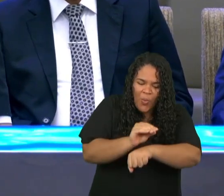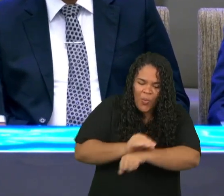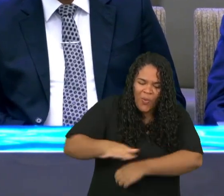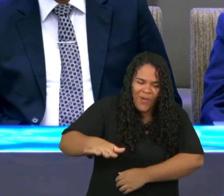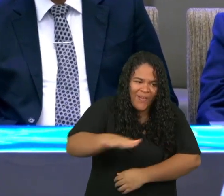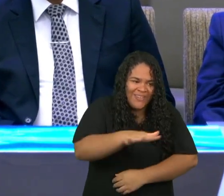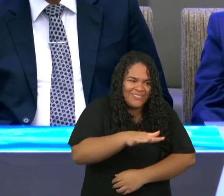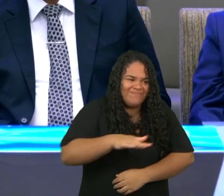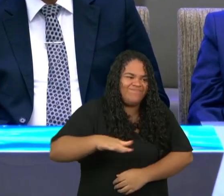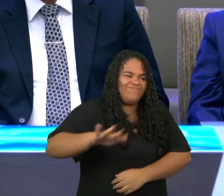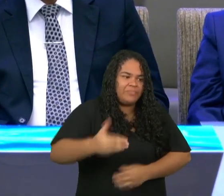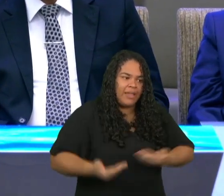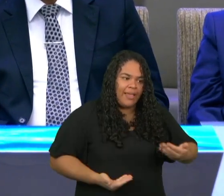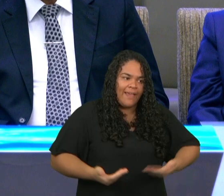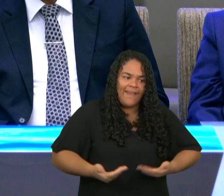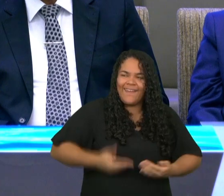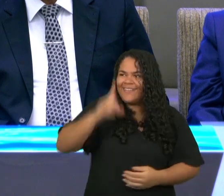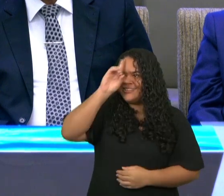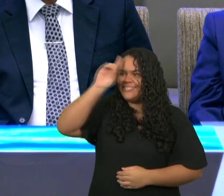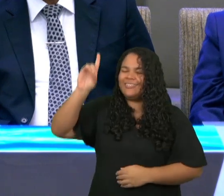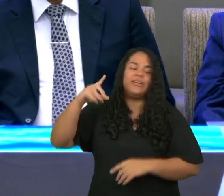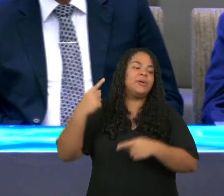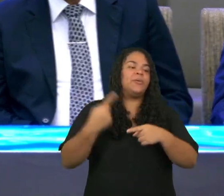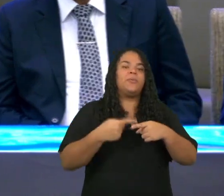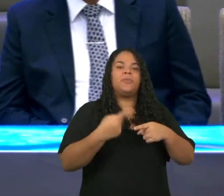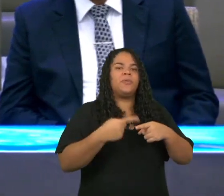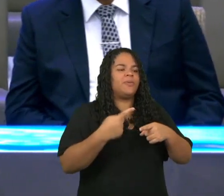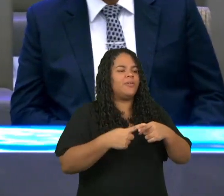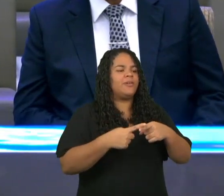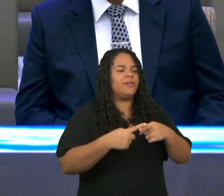eu tenho um propósito para ser revelado em ti, Pedro.